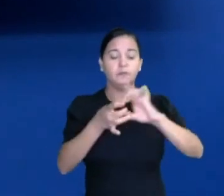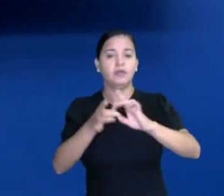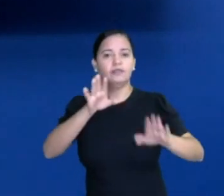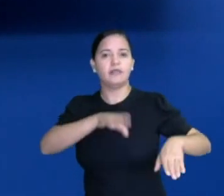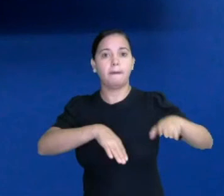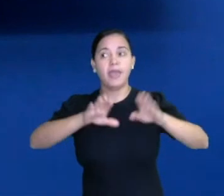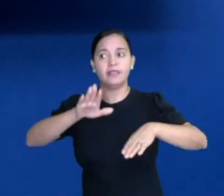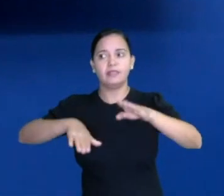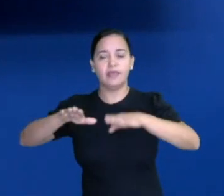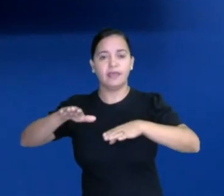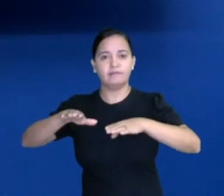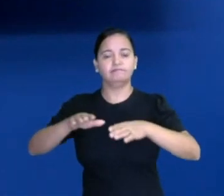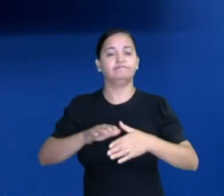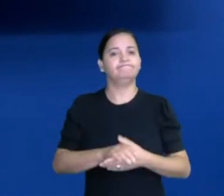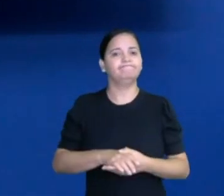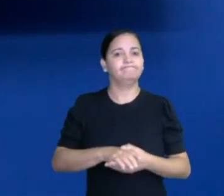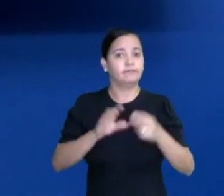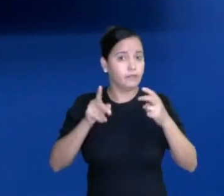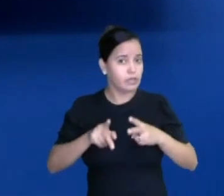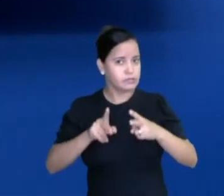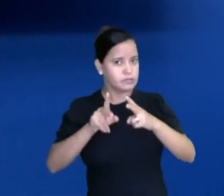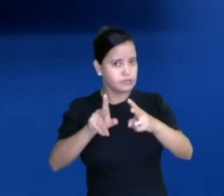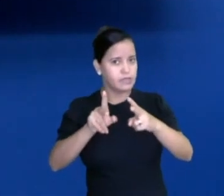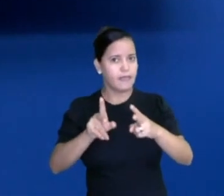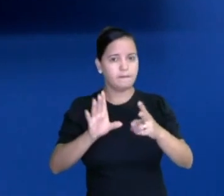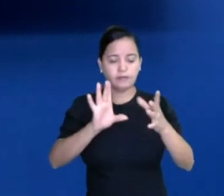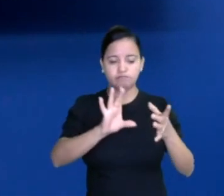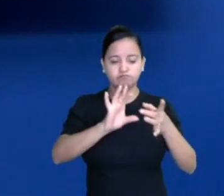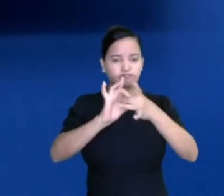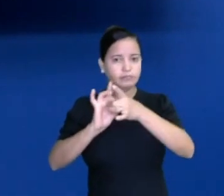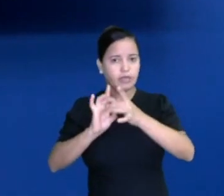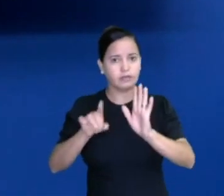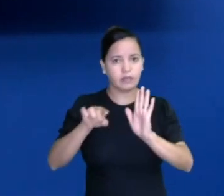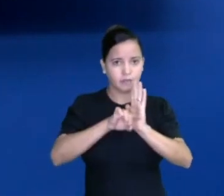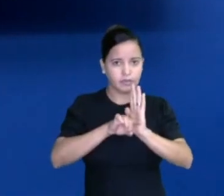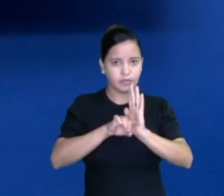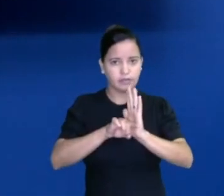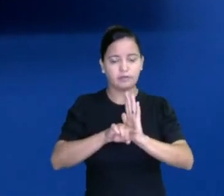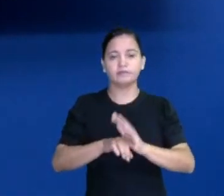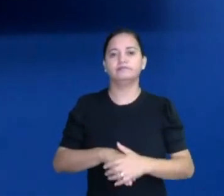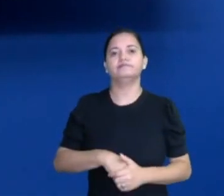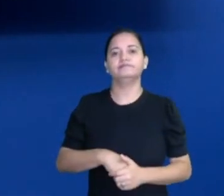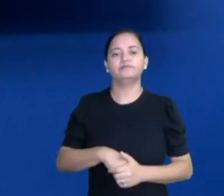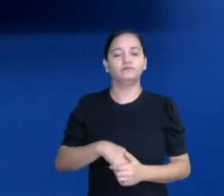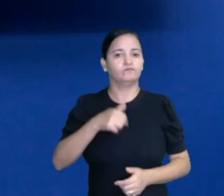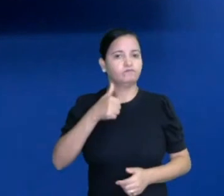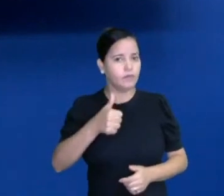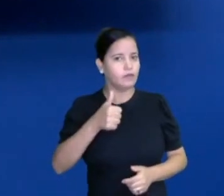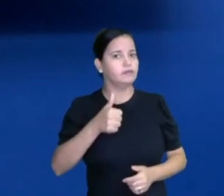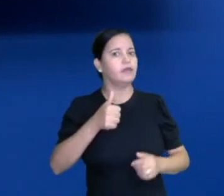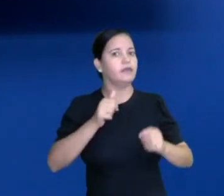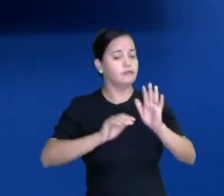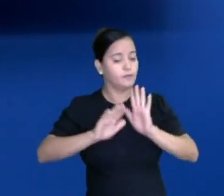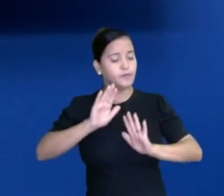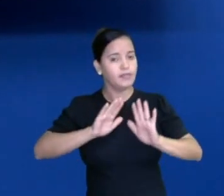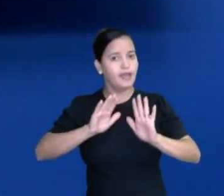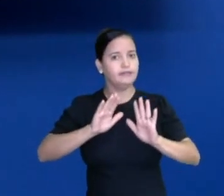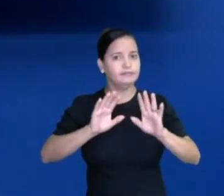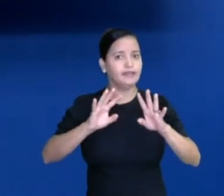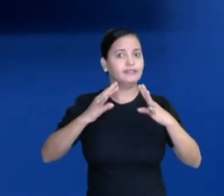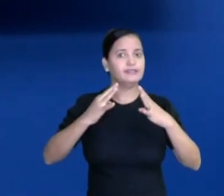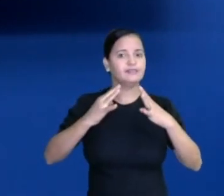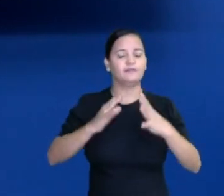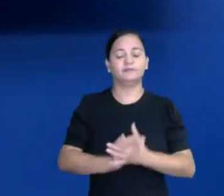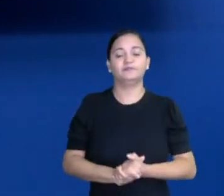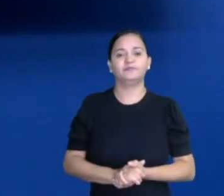ter o maior cuidado. Nem sempre ela vai vir associada à subtração. Beleza? Então, tem que ter aí o maior cuidadozinho.